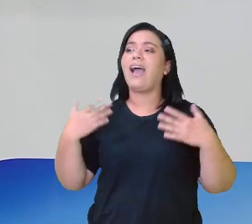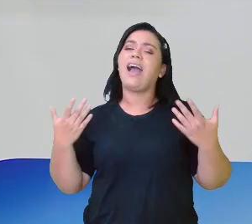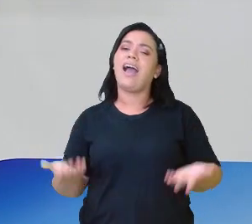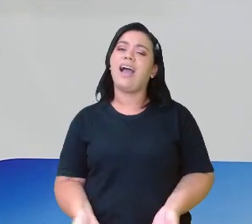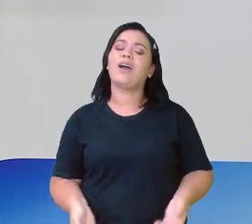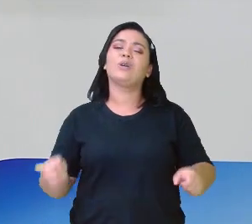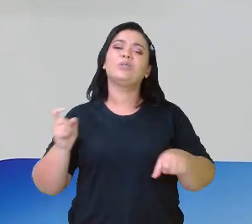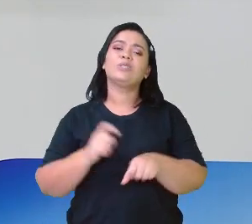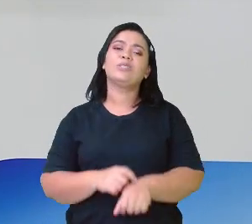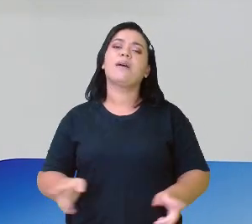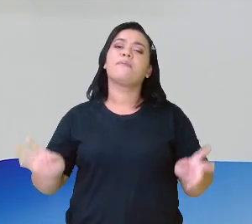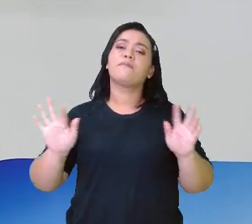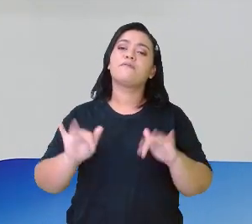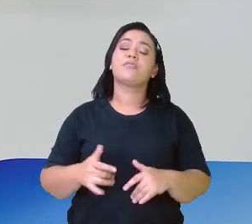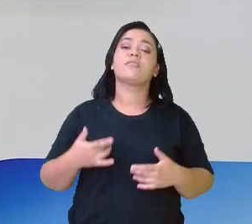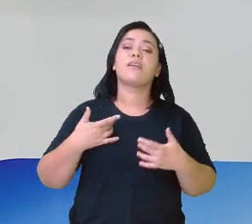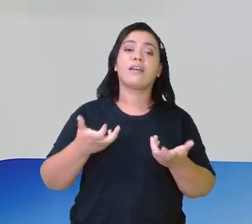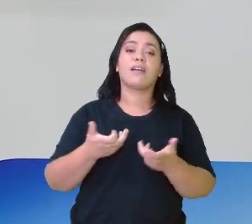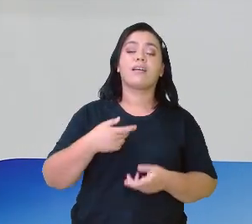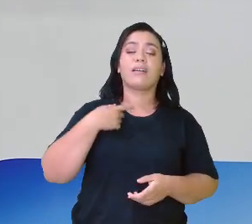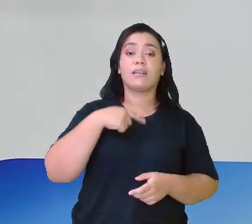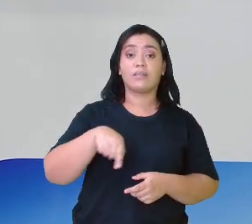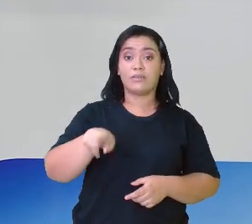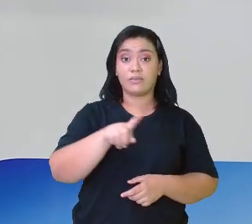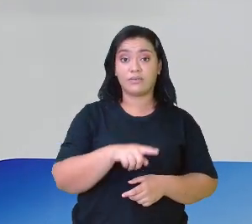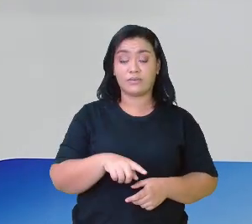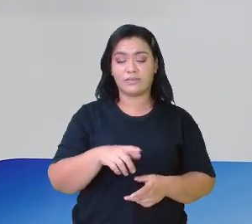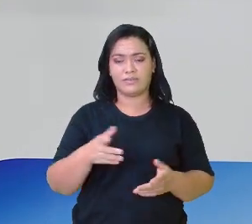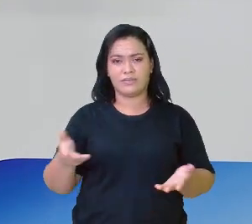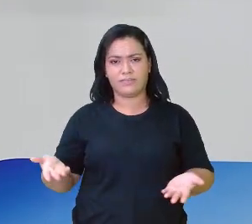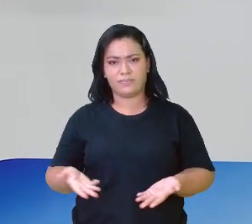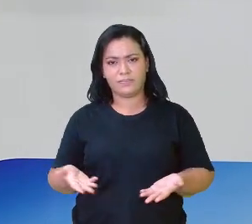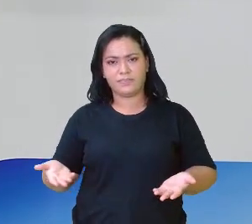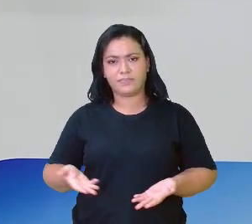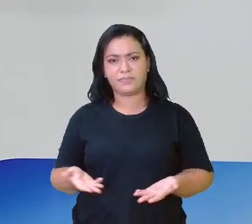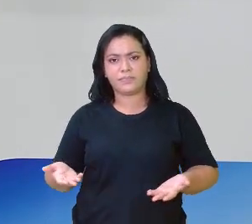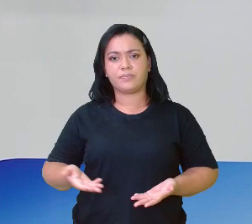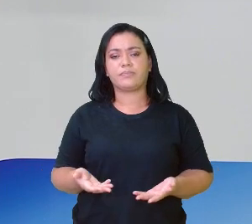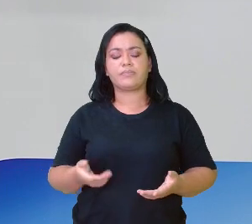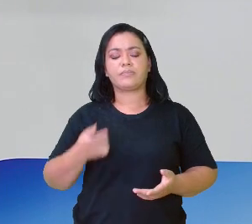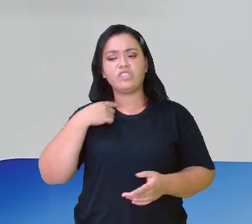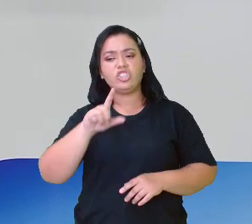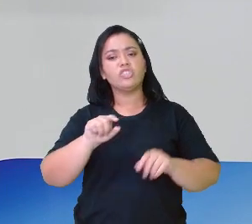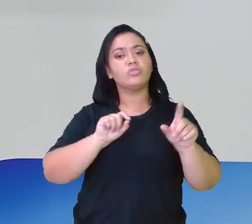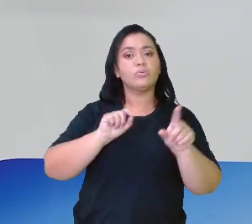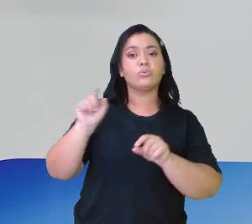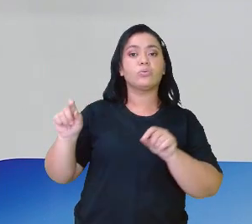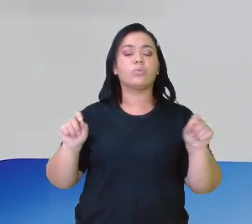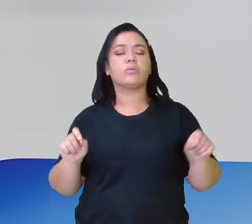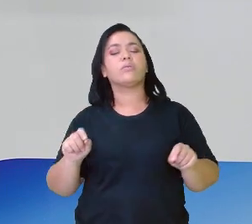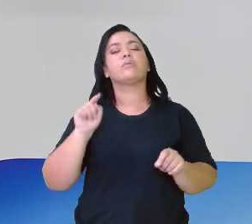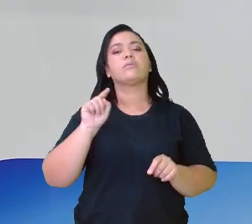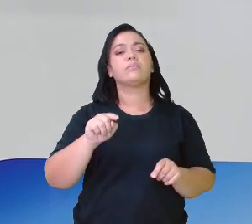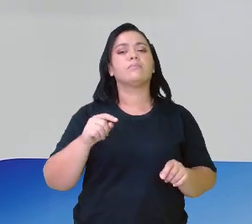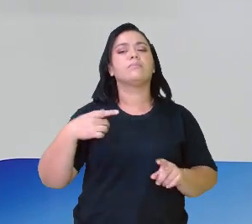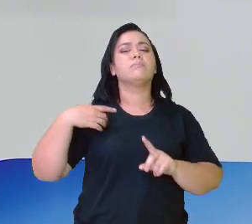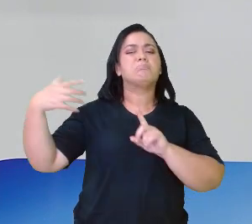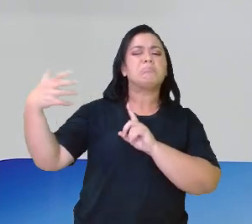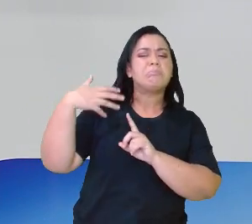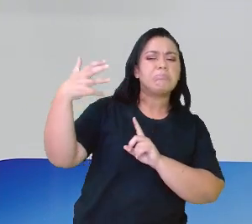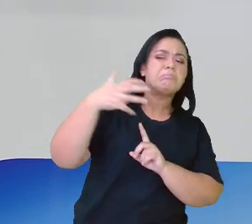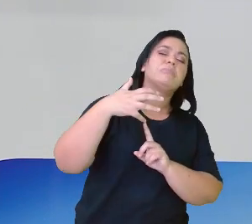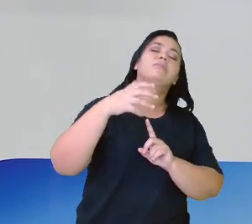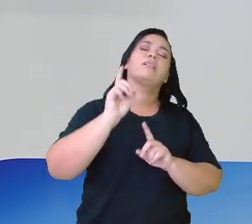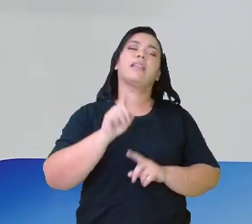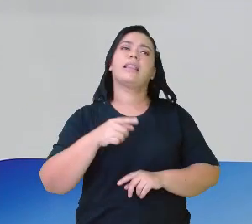está chegando ali no final e eu quero deixar desse processo de escolha daquilo que você está sendo bombardeado, se